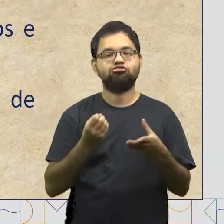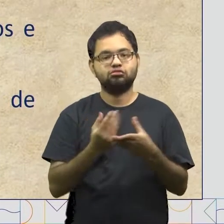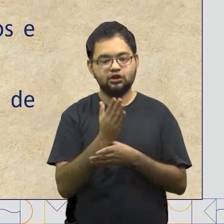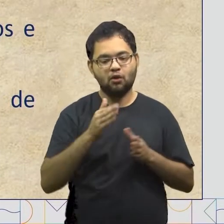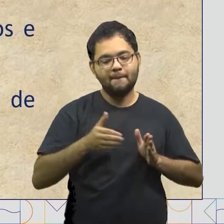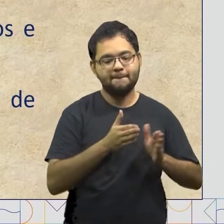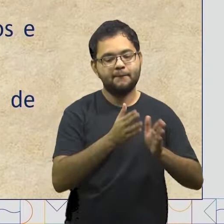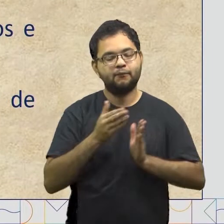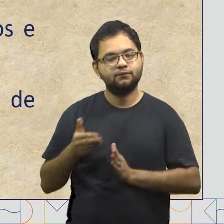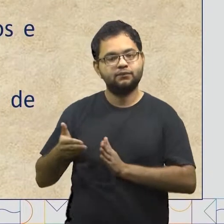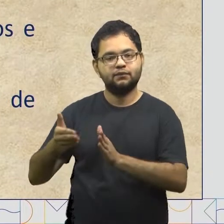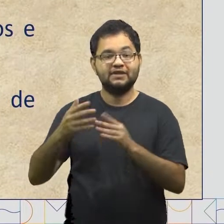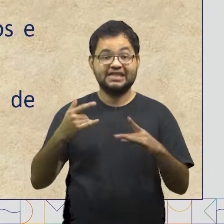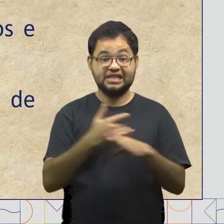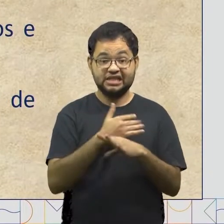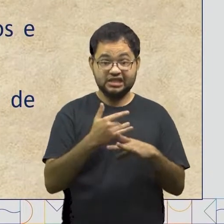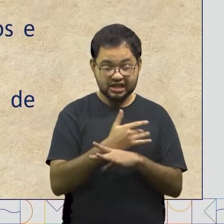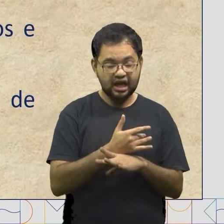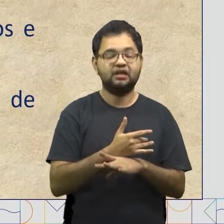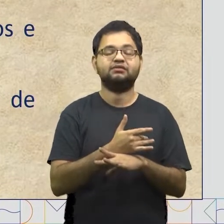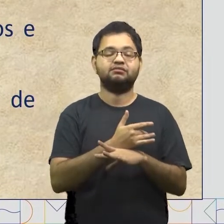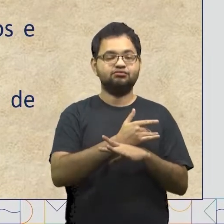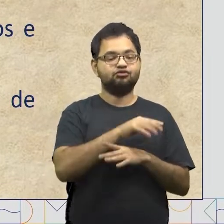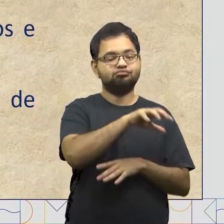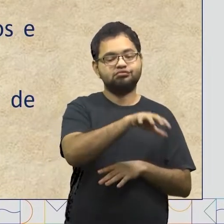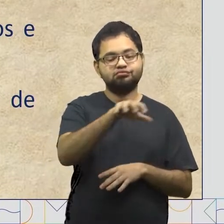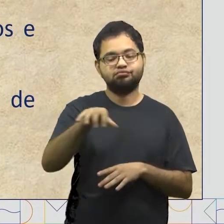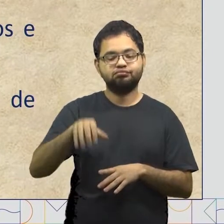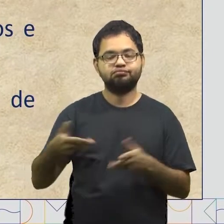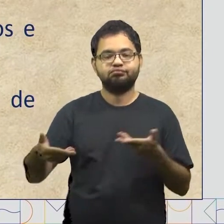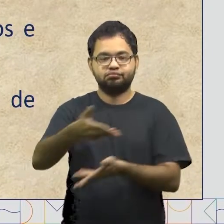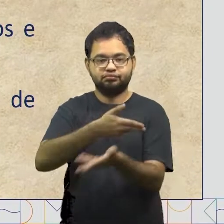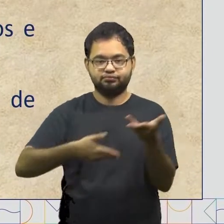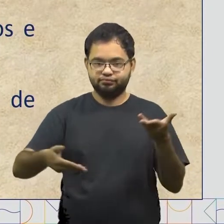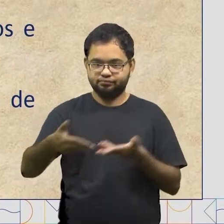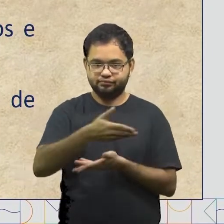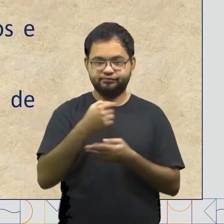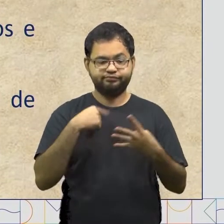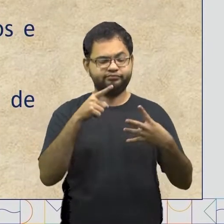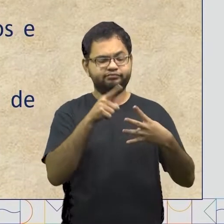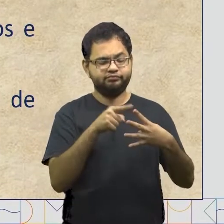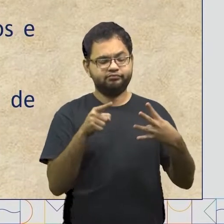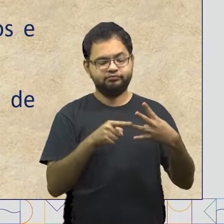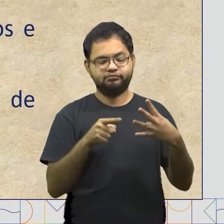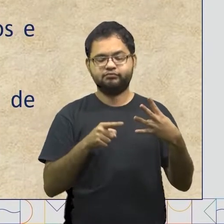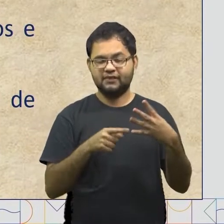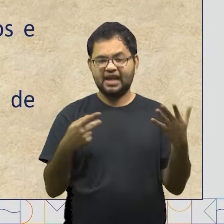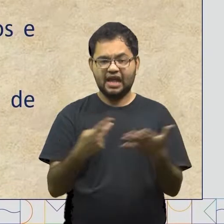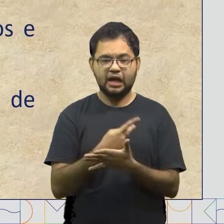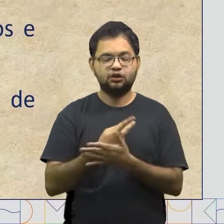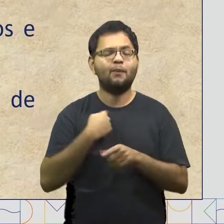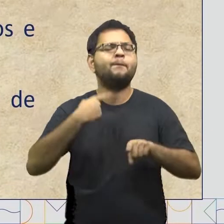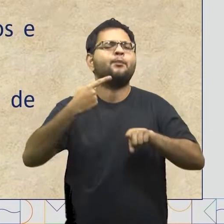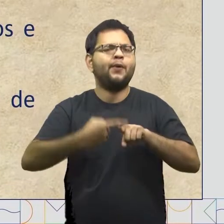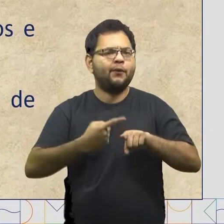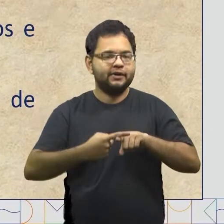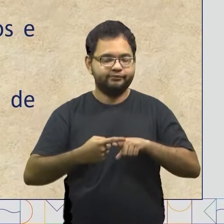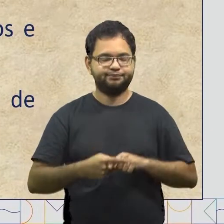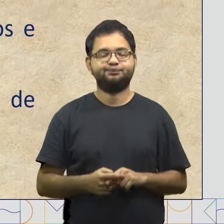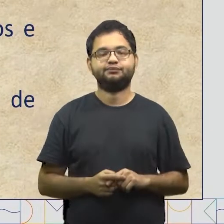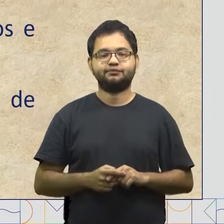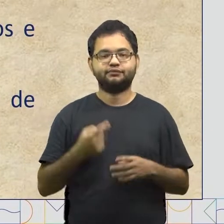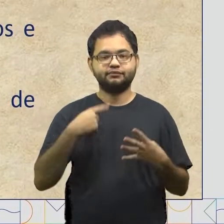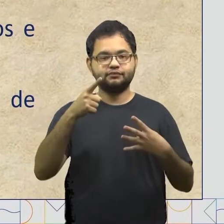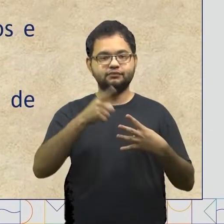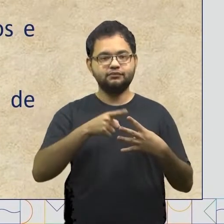facilitar a comunicação entre as cidades por conta do seu vasto território as outras alternativas não estão corretas pelo seguinte